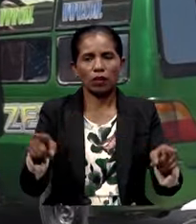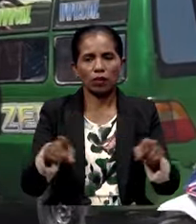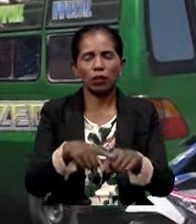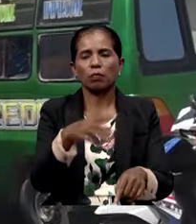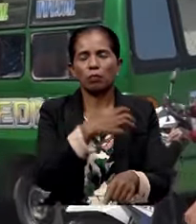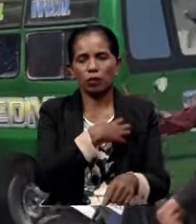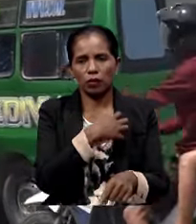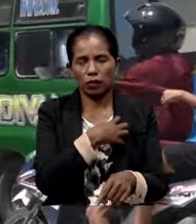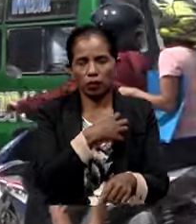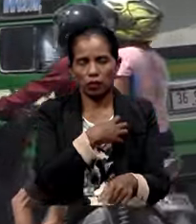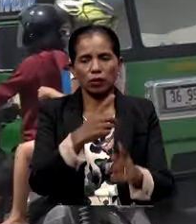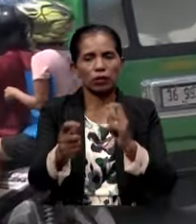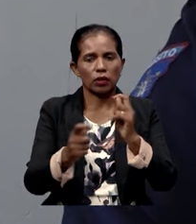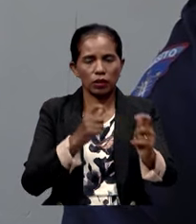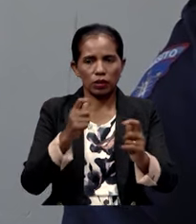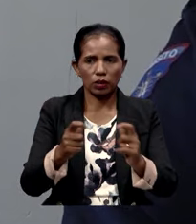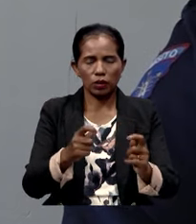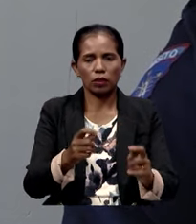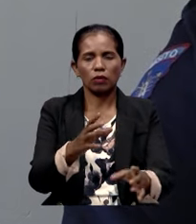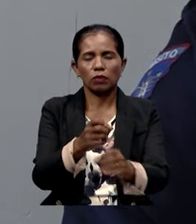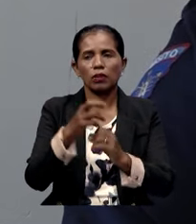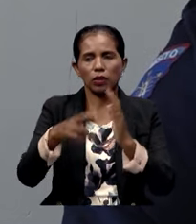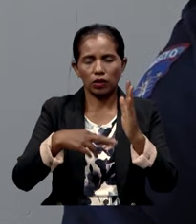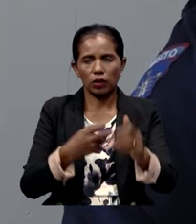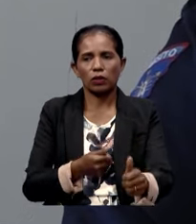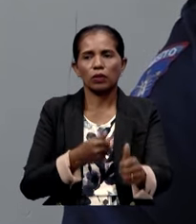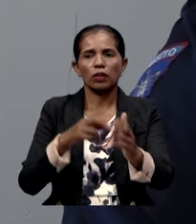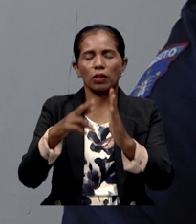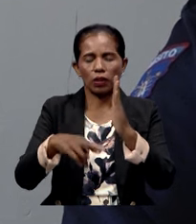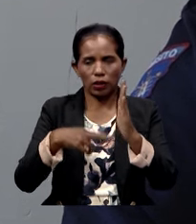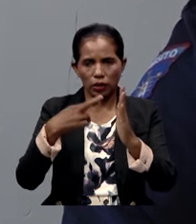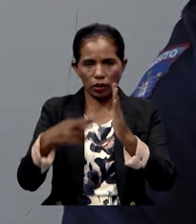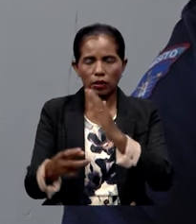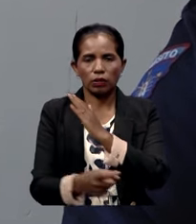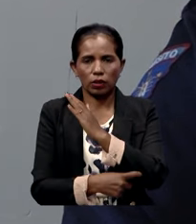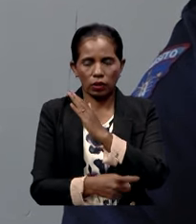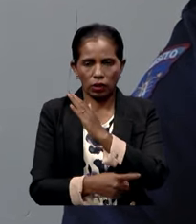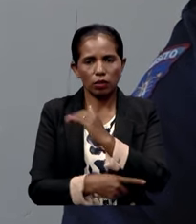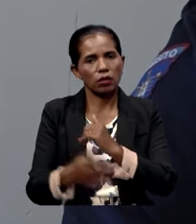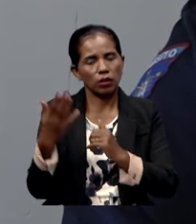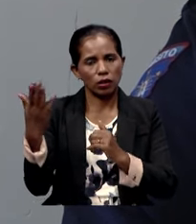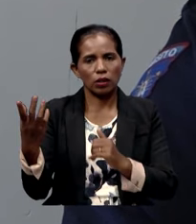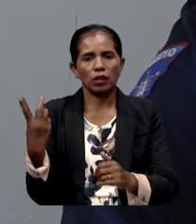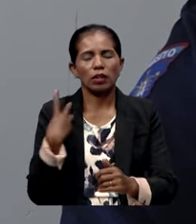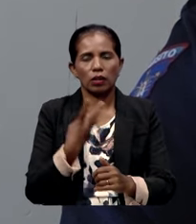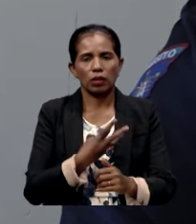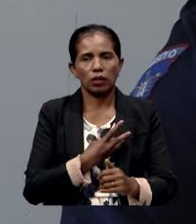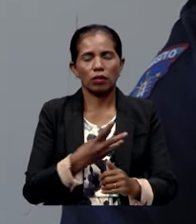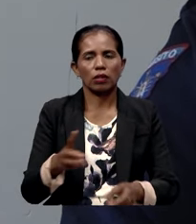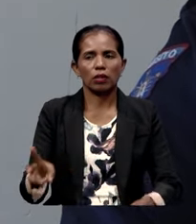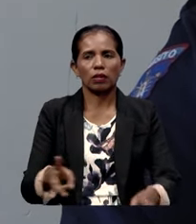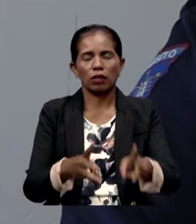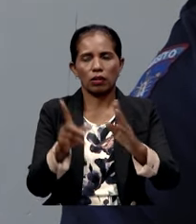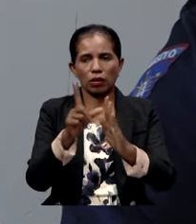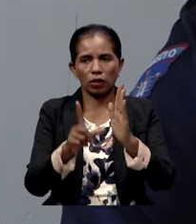polícia ita nia polícia trânsito sei ola medidas tuir regras neve mak e estabelece te ona e ita nia código da estrada.